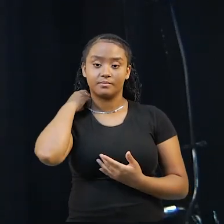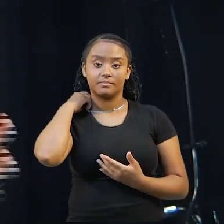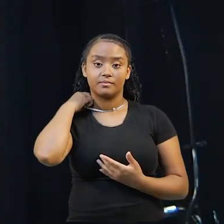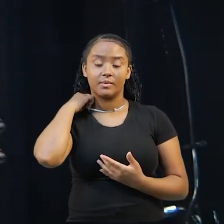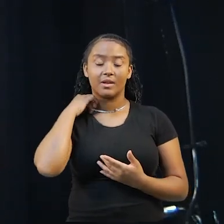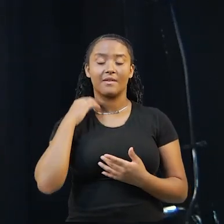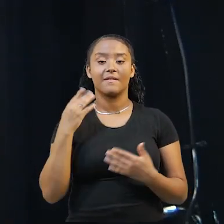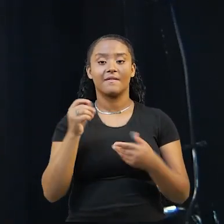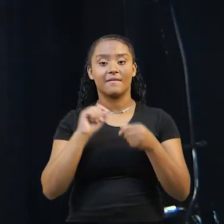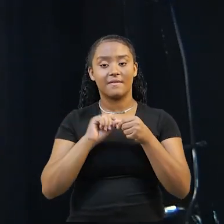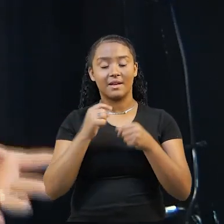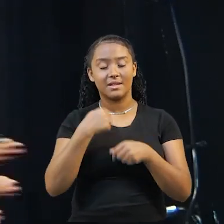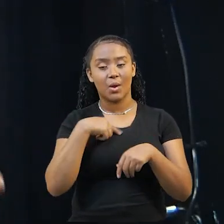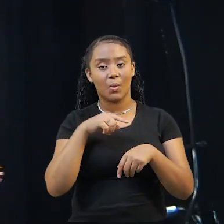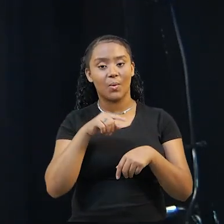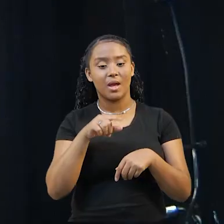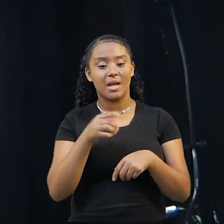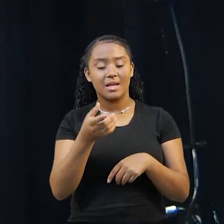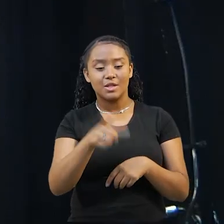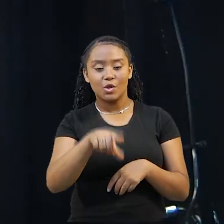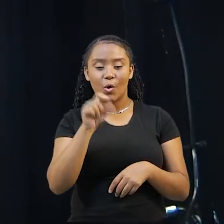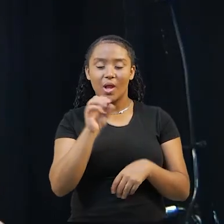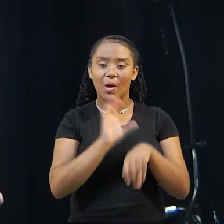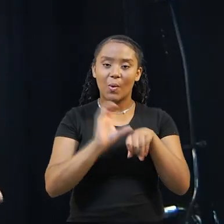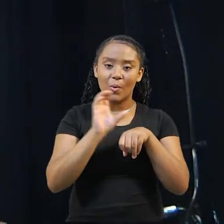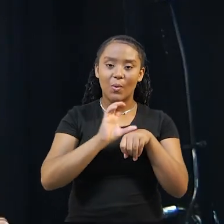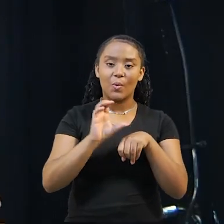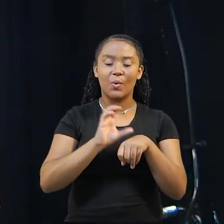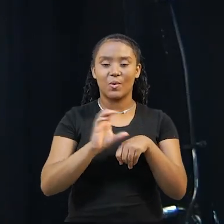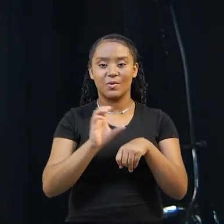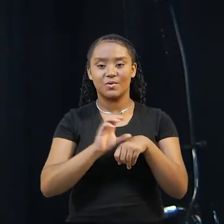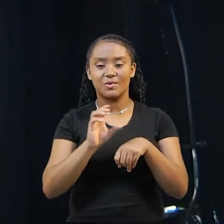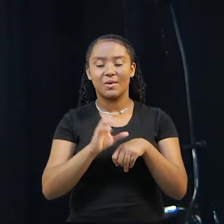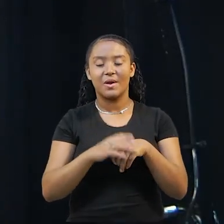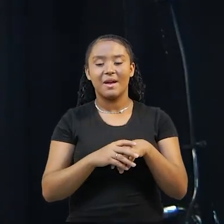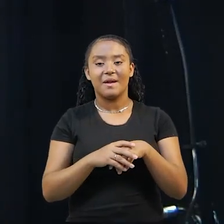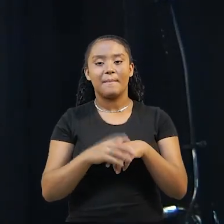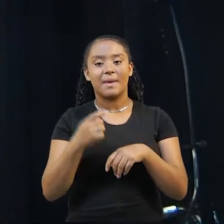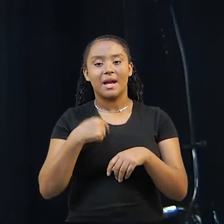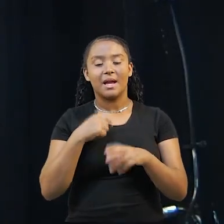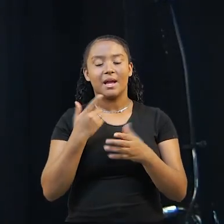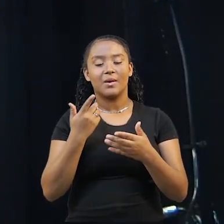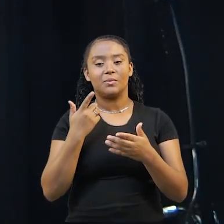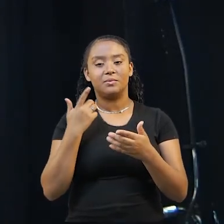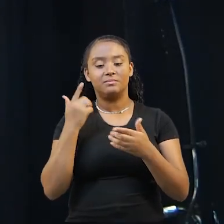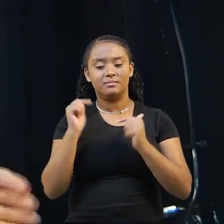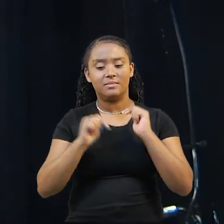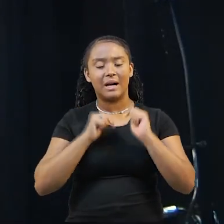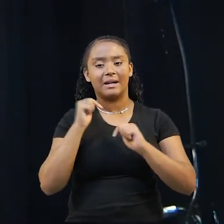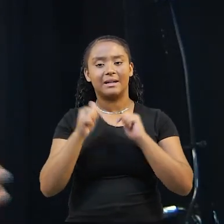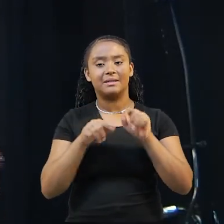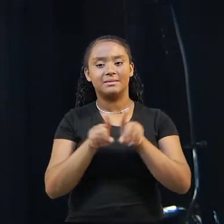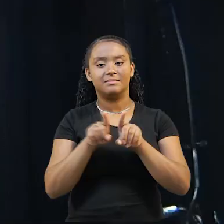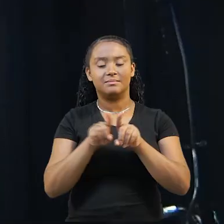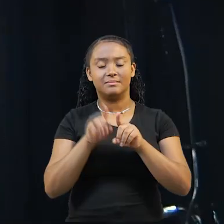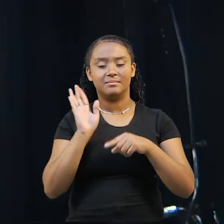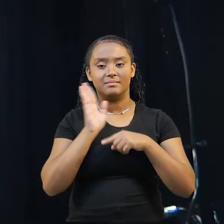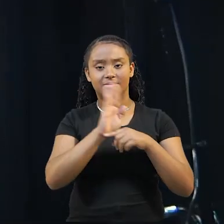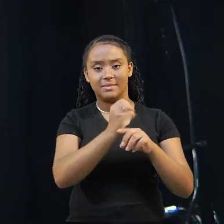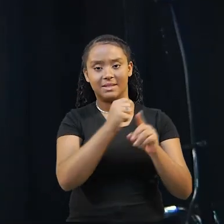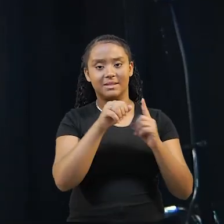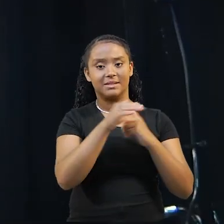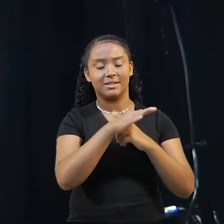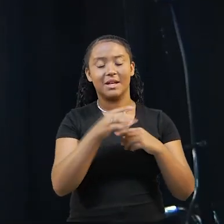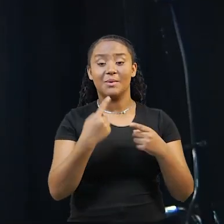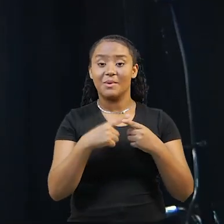pensamento crítico de querer um curso que pudesse gerar uma atuação pensada socialmente. Tanto que na faculdade eu acabei seguindo